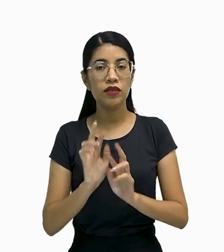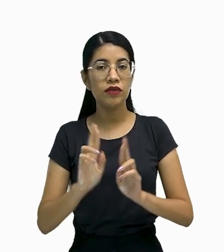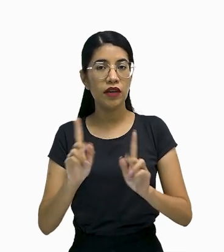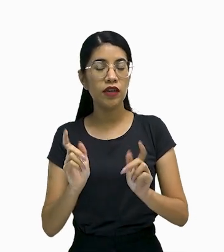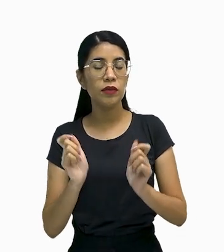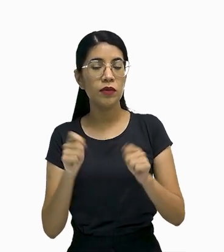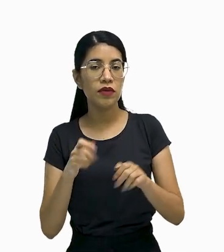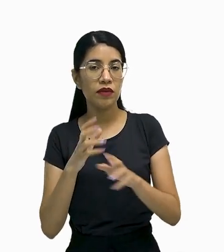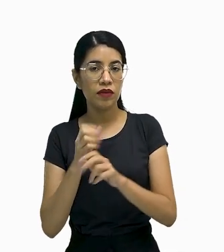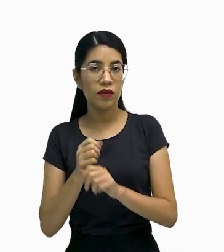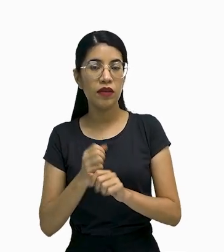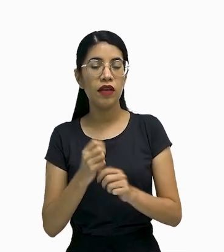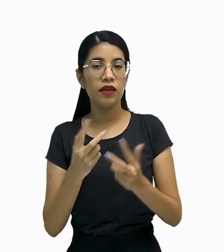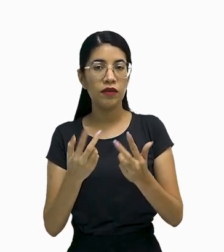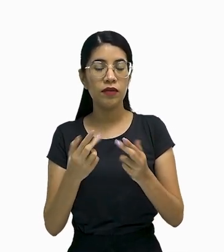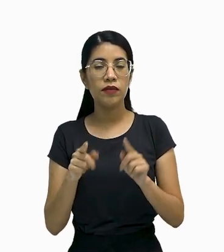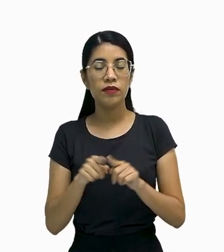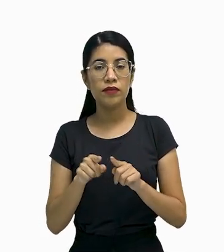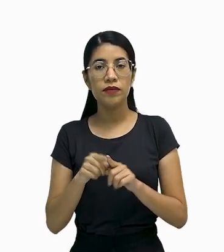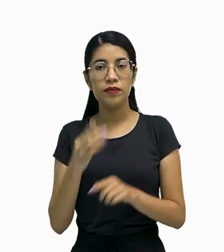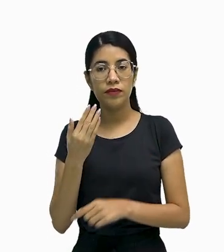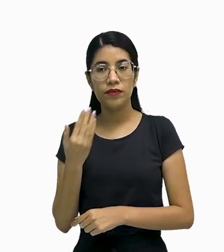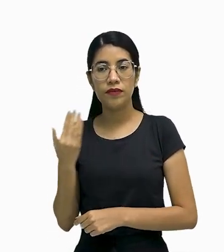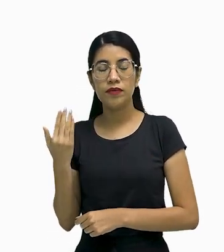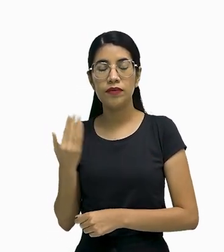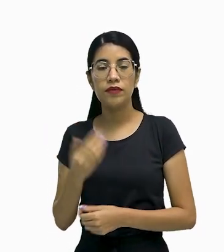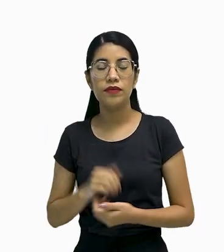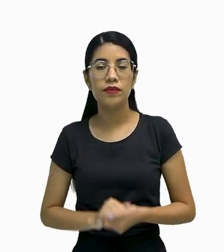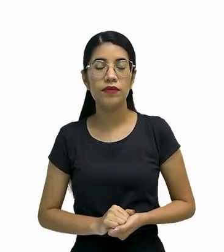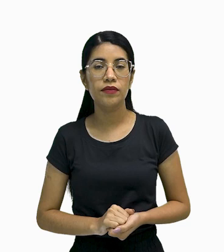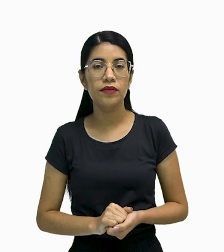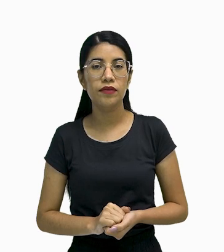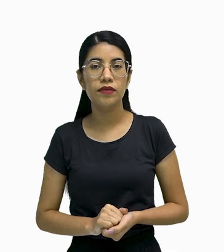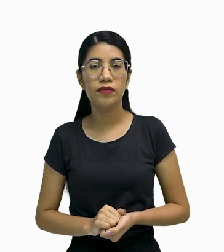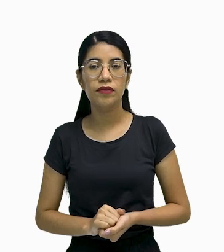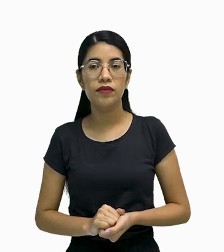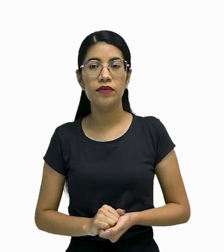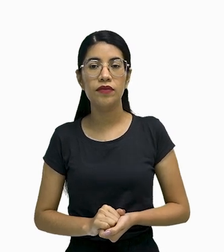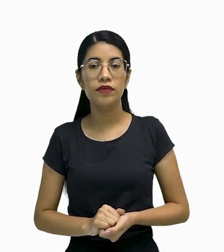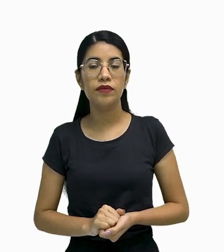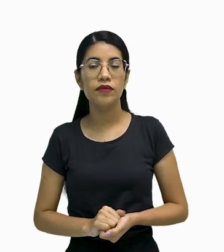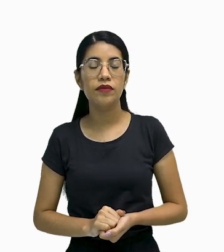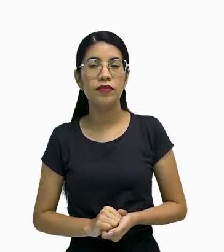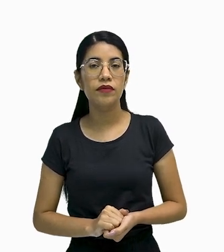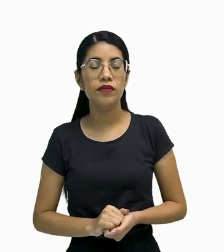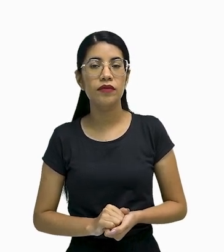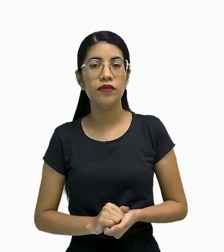mesma questão. Vamos partir aqui novamente, tá? Só colocar aqui maneira 1,